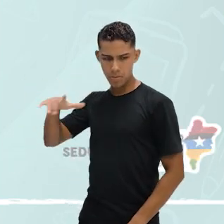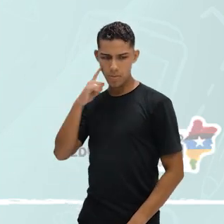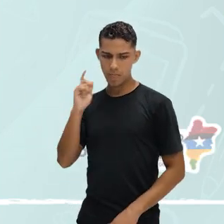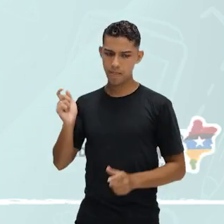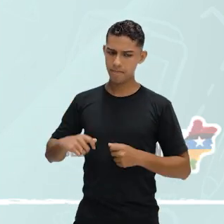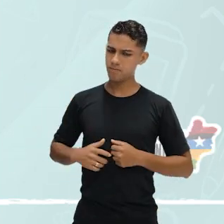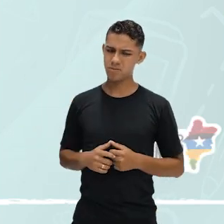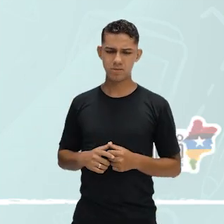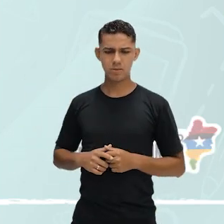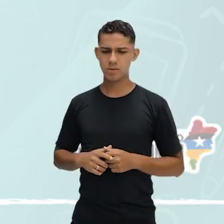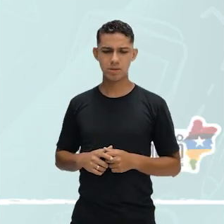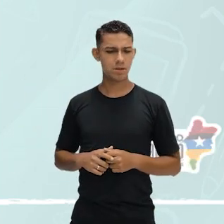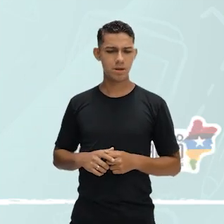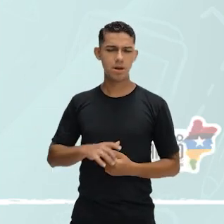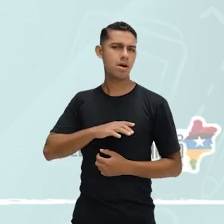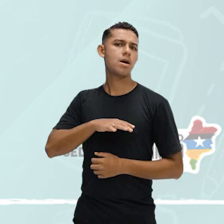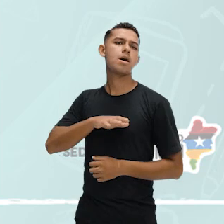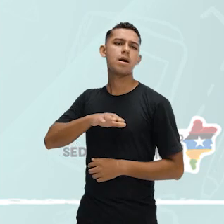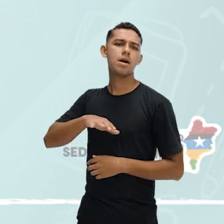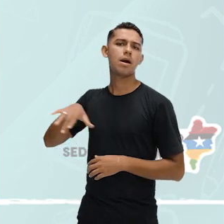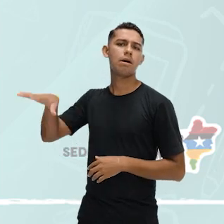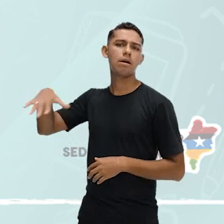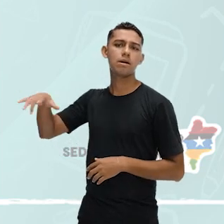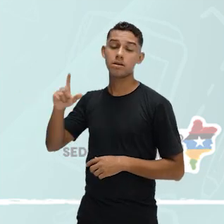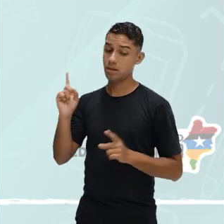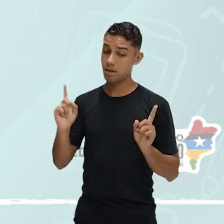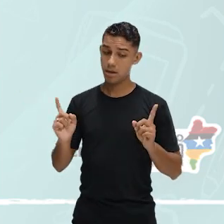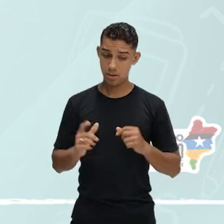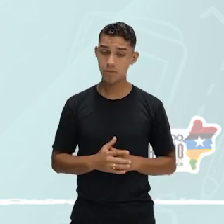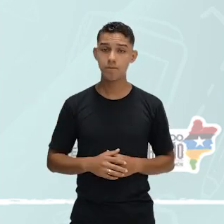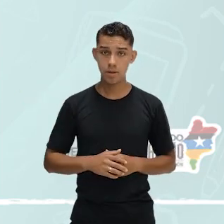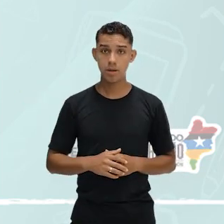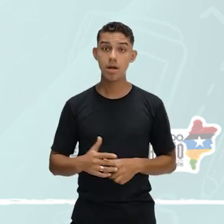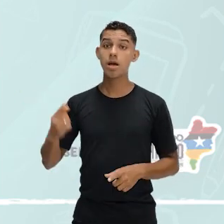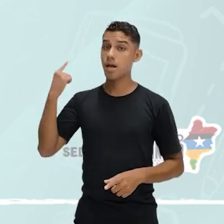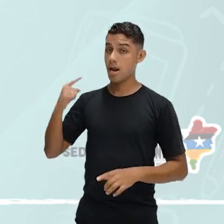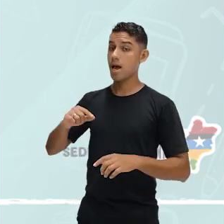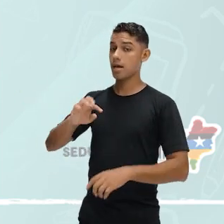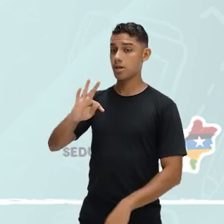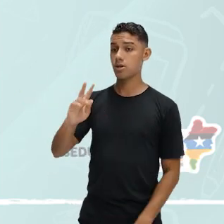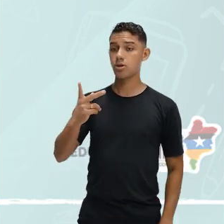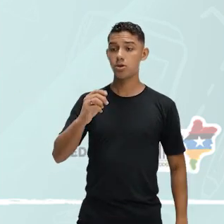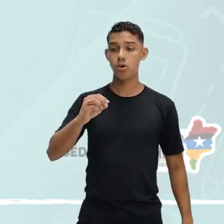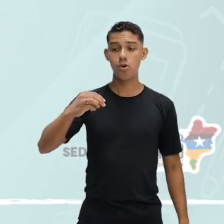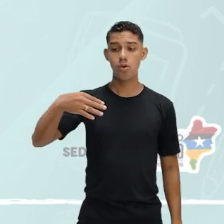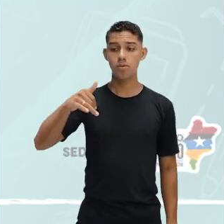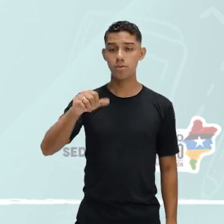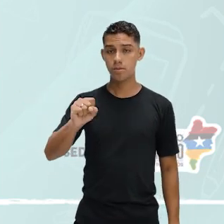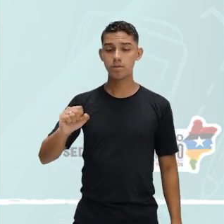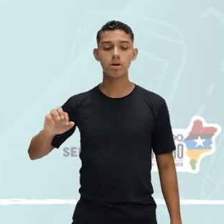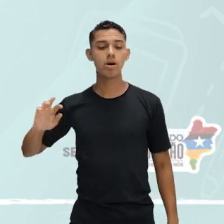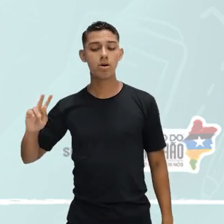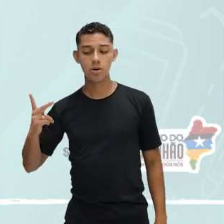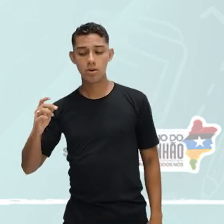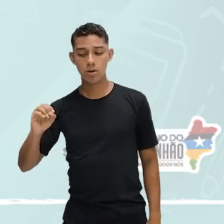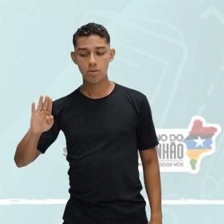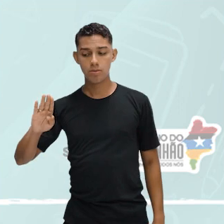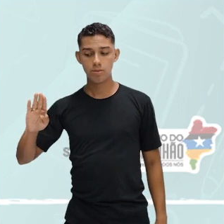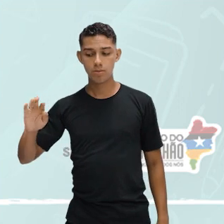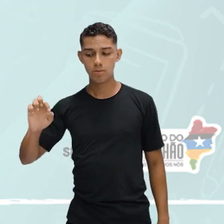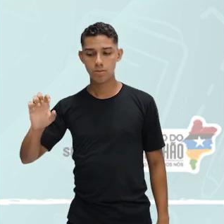tem essa selvageria e barbárie. Tem em Hobbes, certo? Você pode perceber que quando